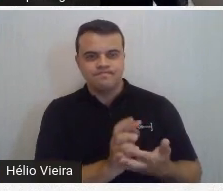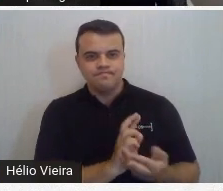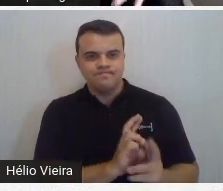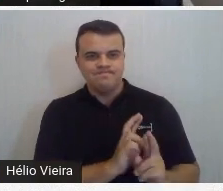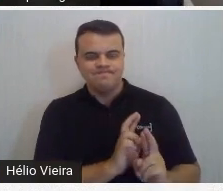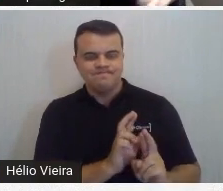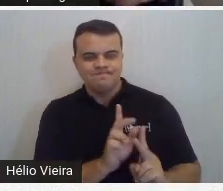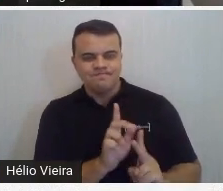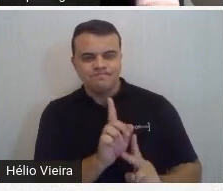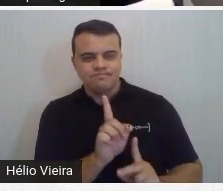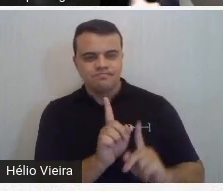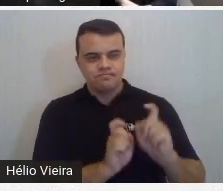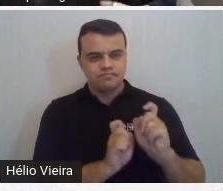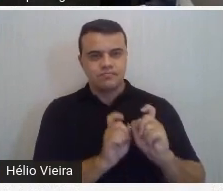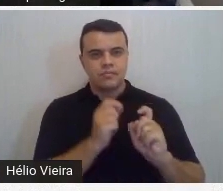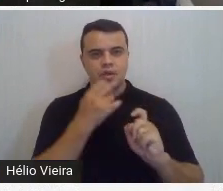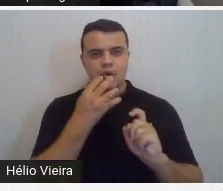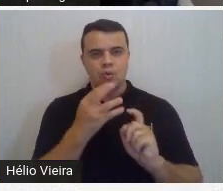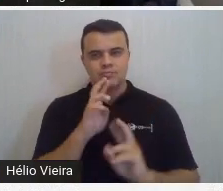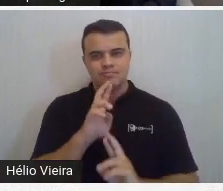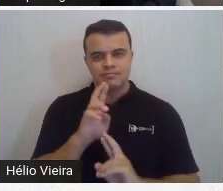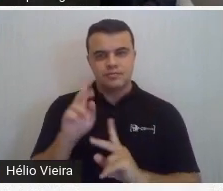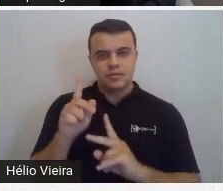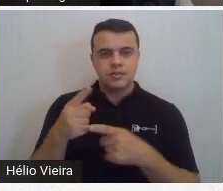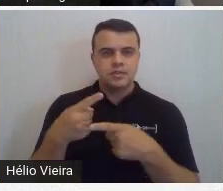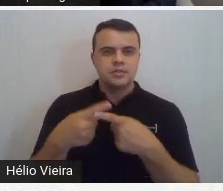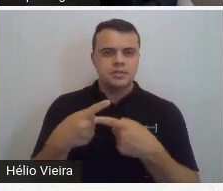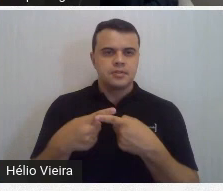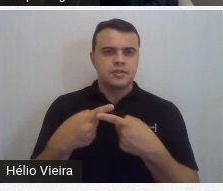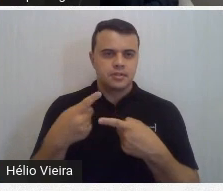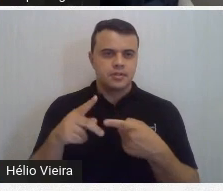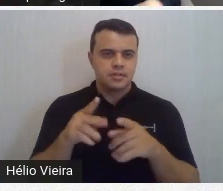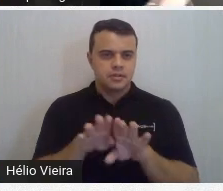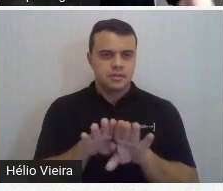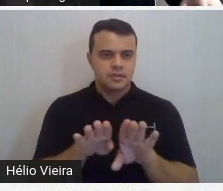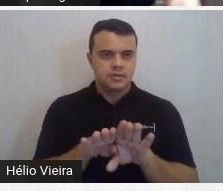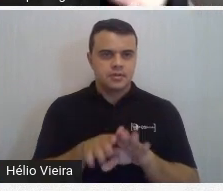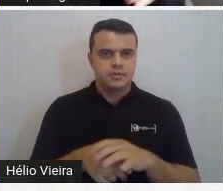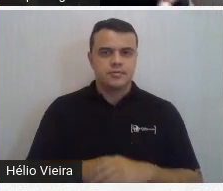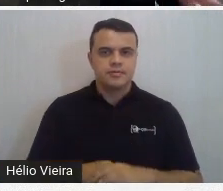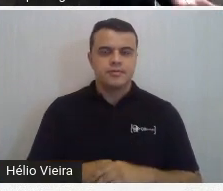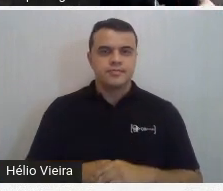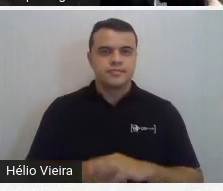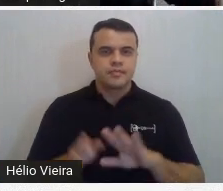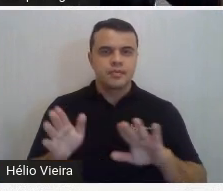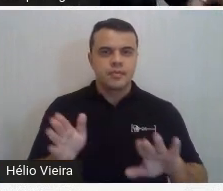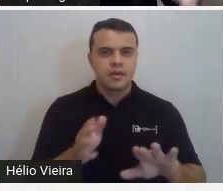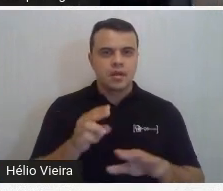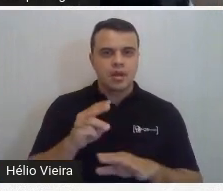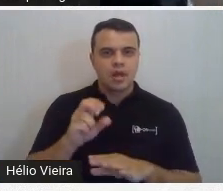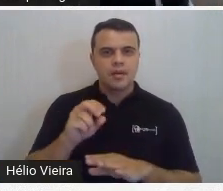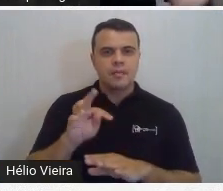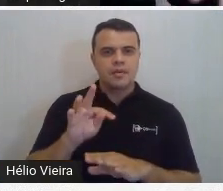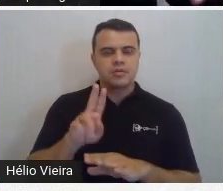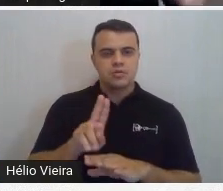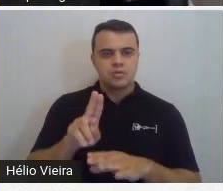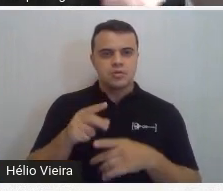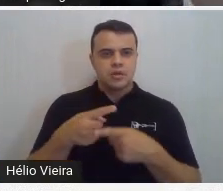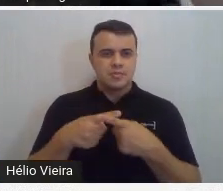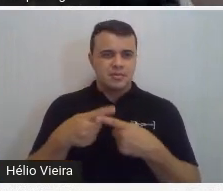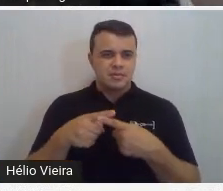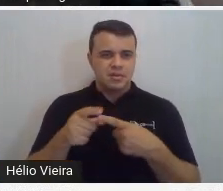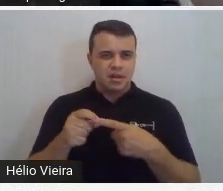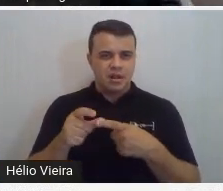forma e também das cores, né? Que são bem inverossímeis aqui. Mante utiliza um pouco essas ondas